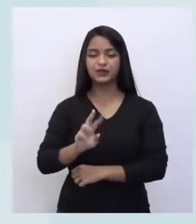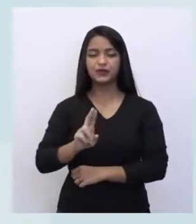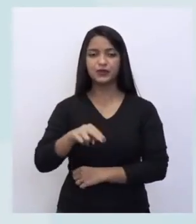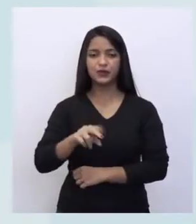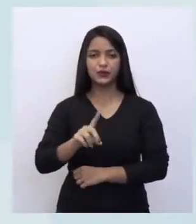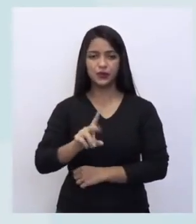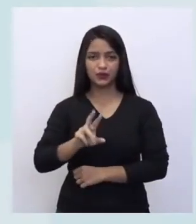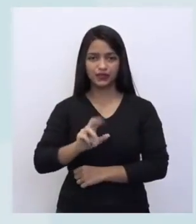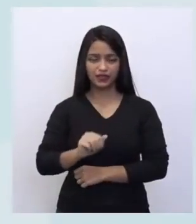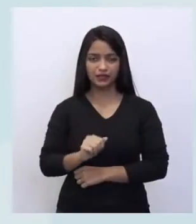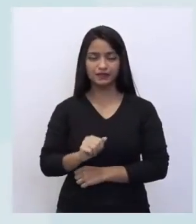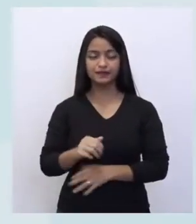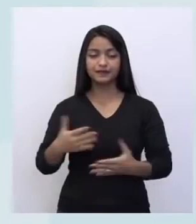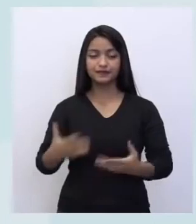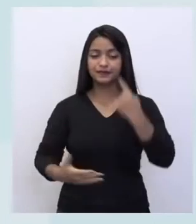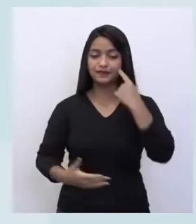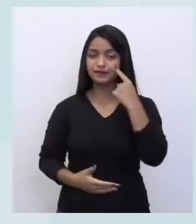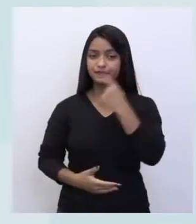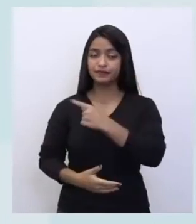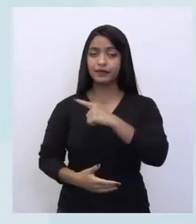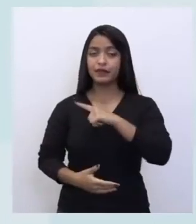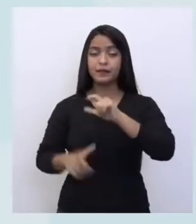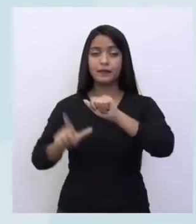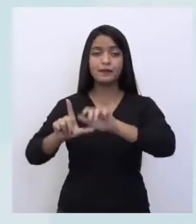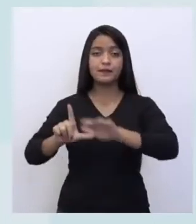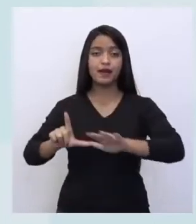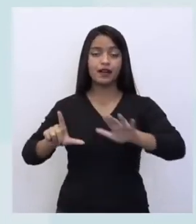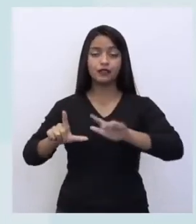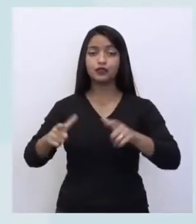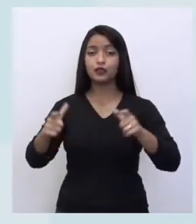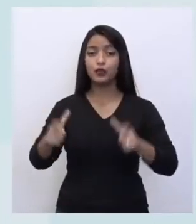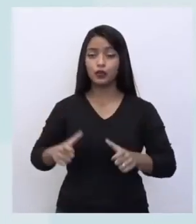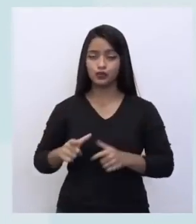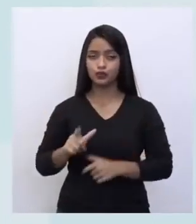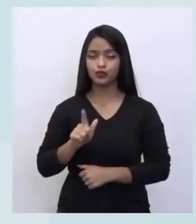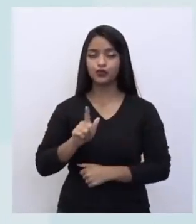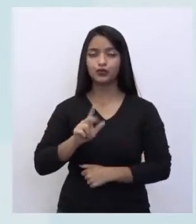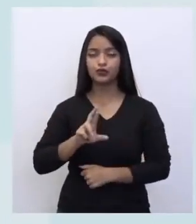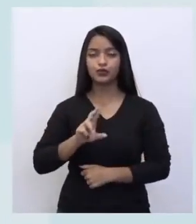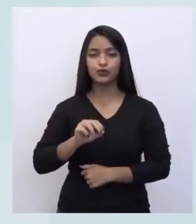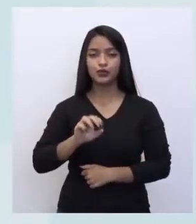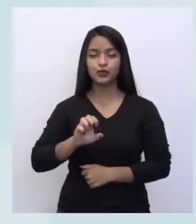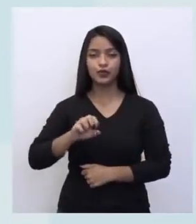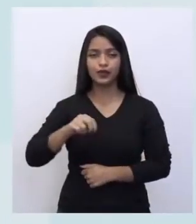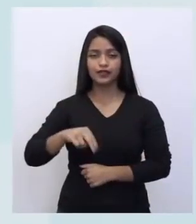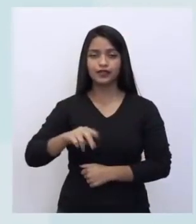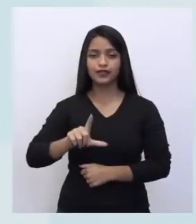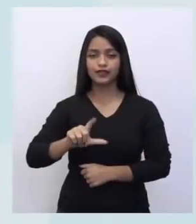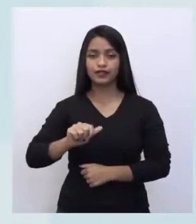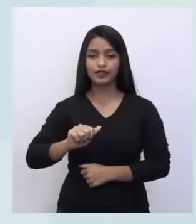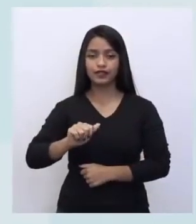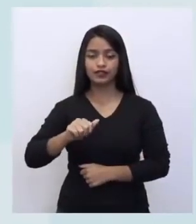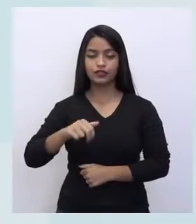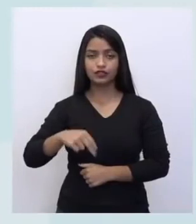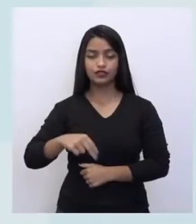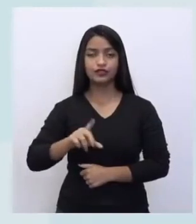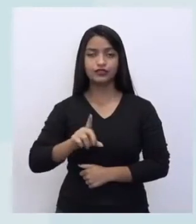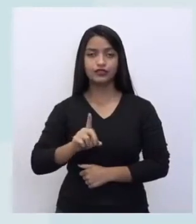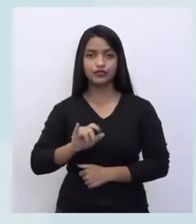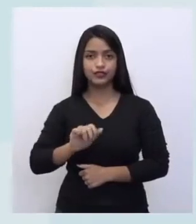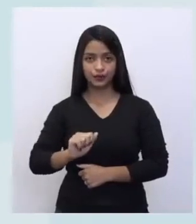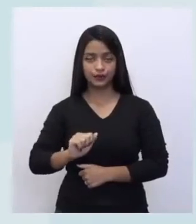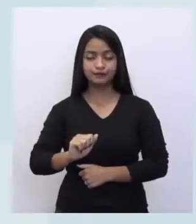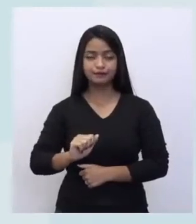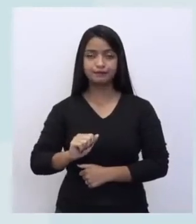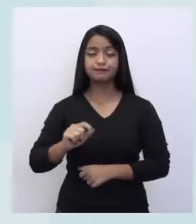né, de um distrito que fica na Groenlândia, então a gente consegue observar algumas características da tundra e já na sequência,